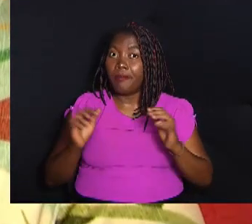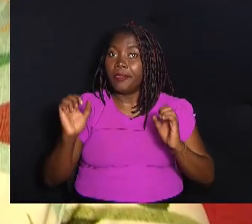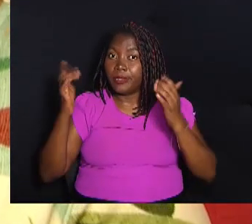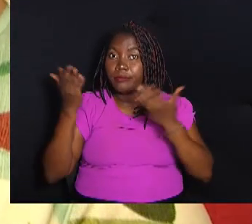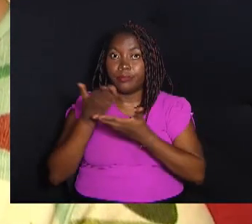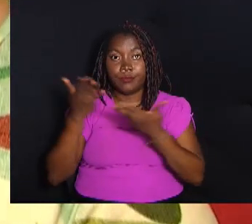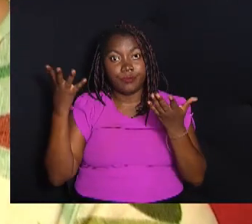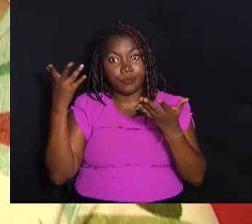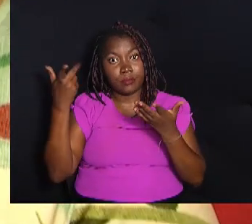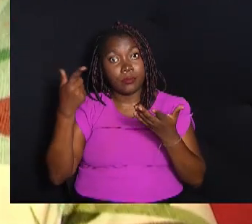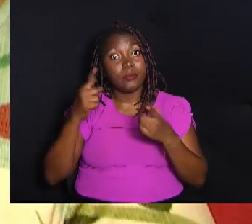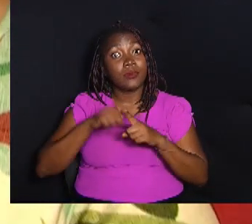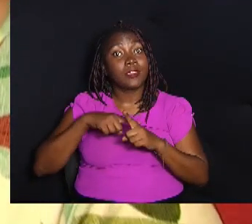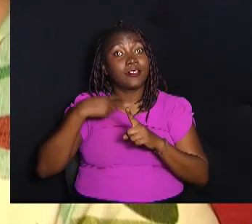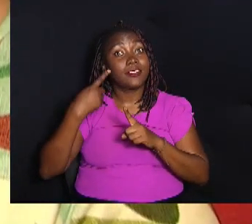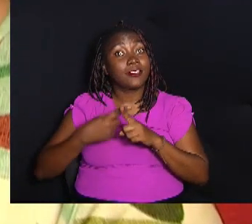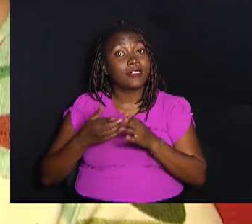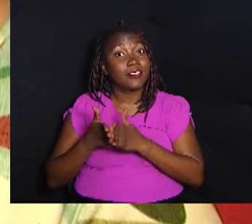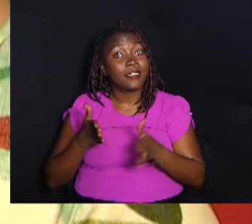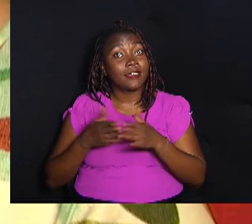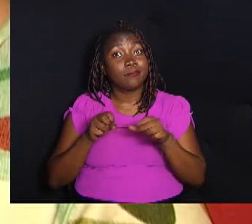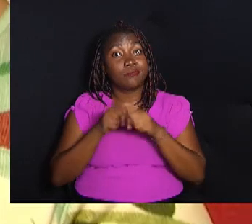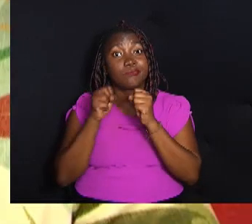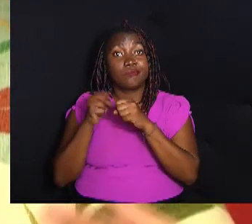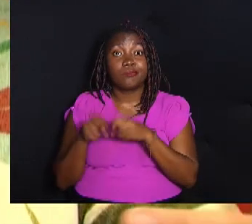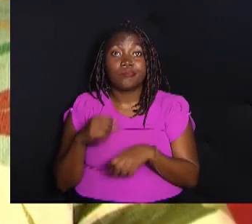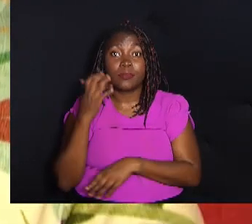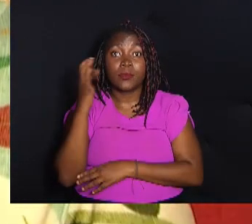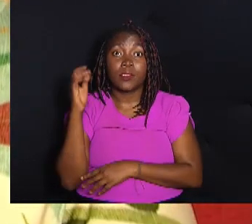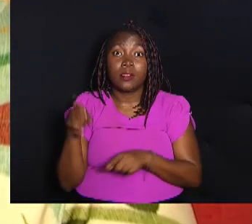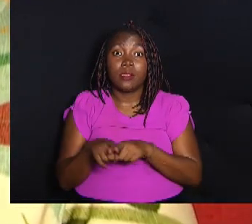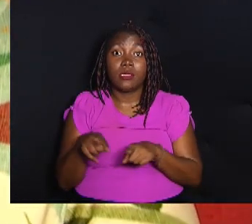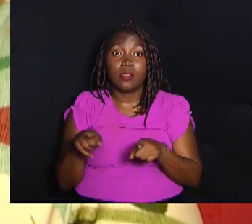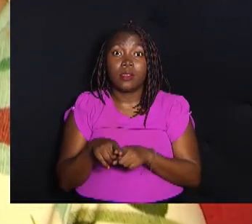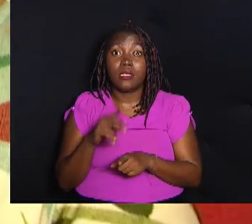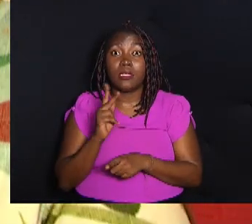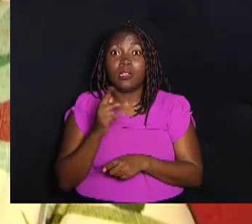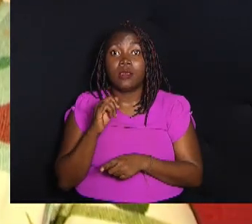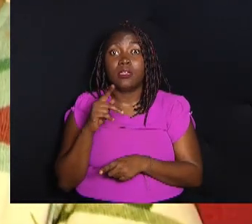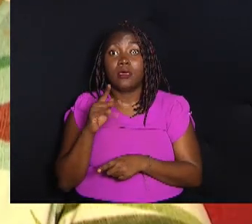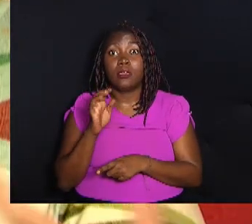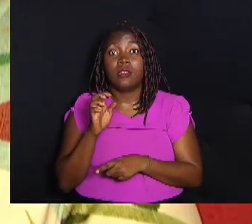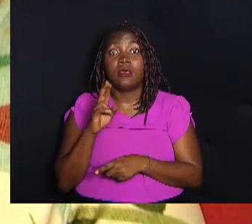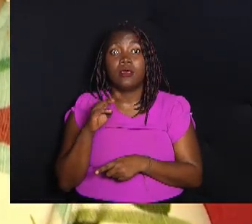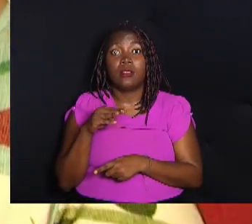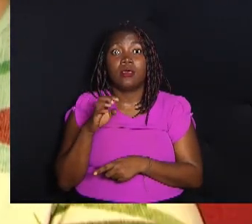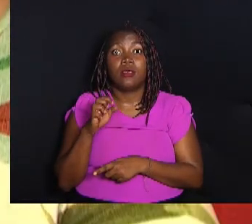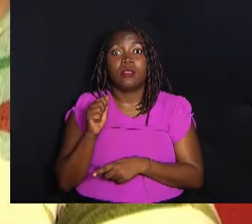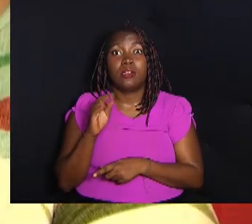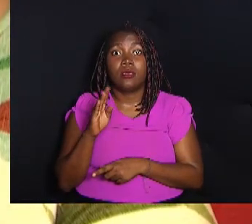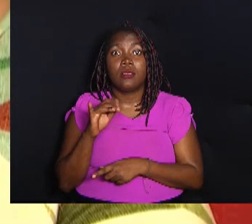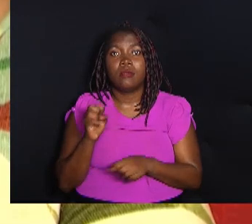somado a um processo de degradação ambiental de impermeabilização do solo quando a gente tem a destruição